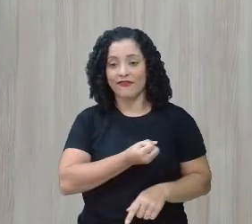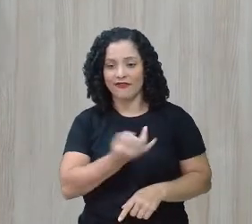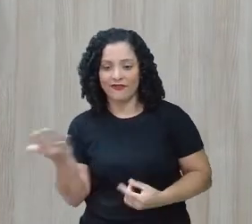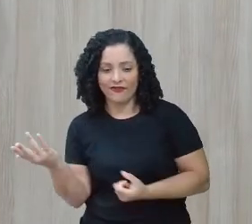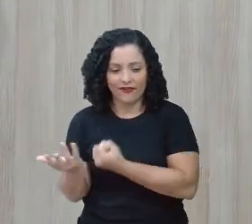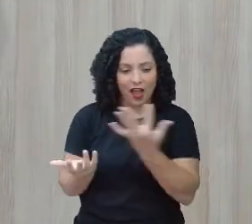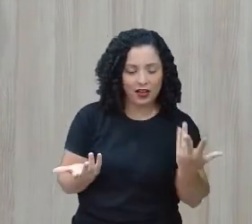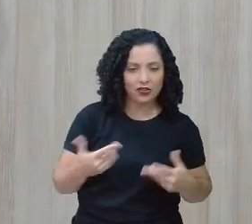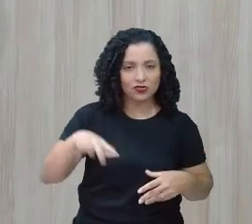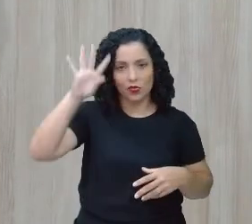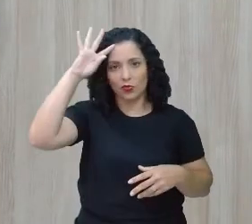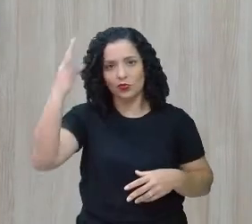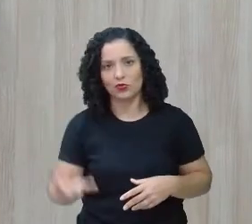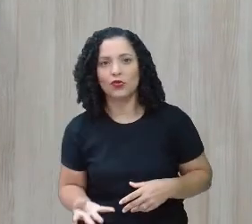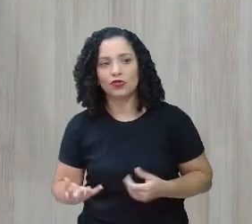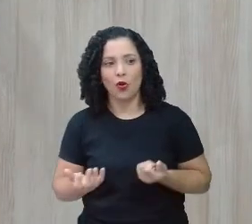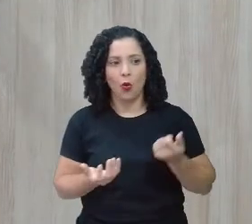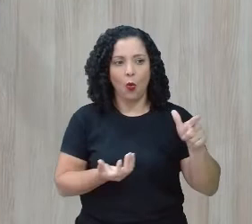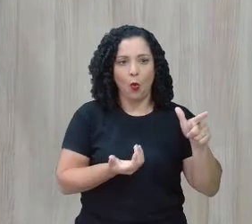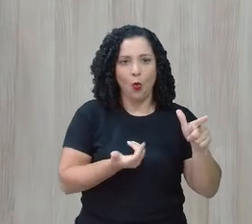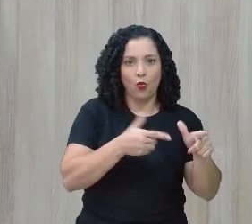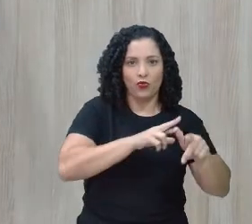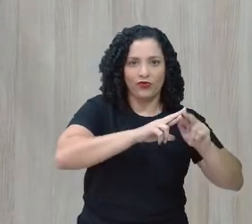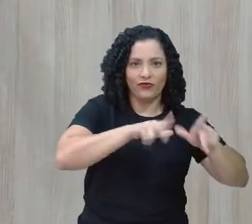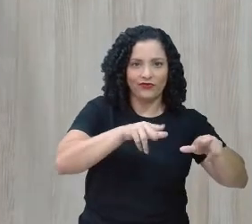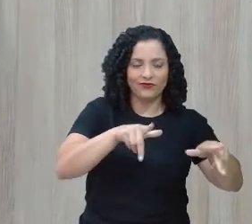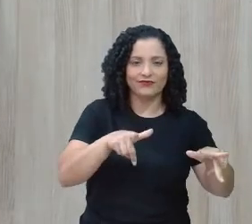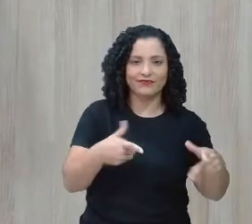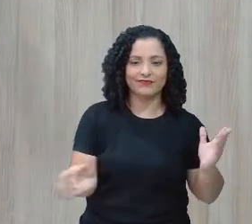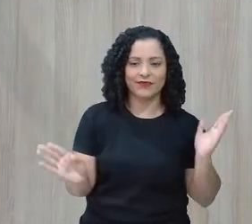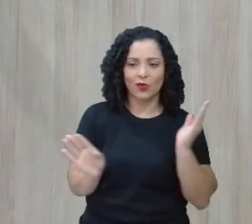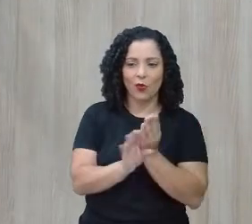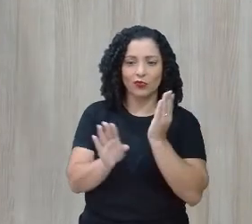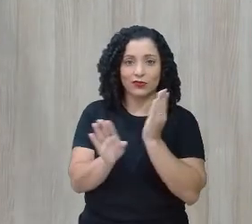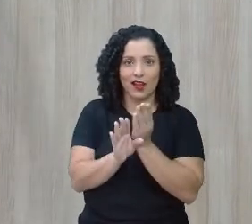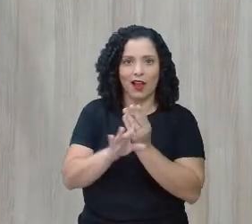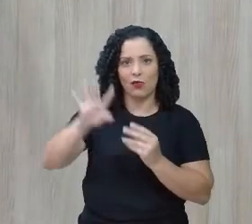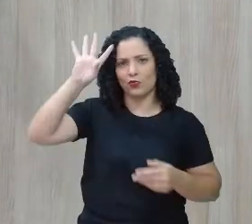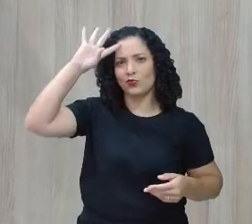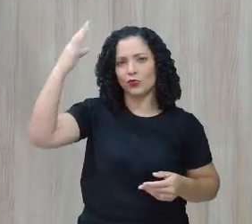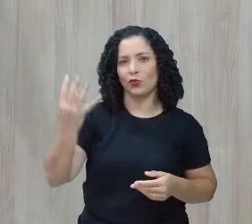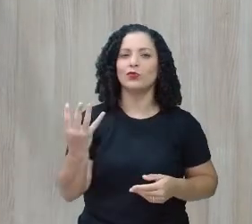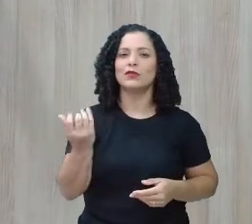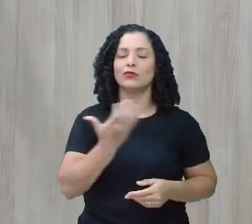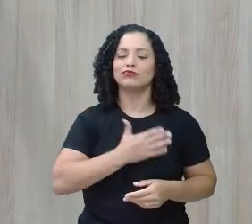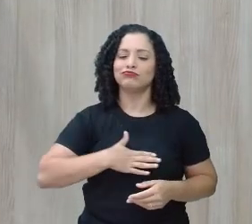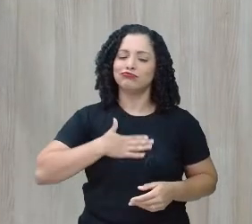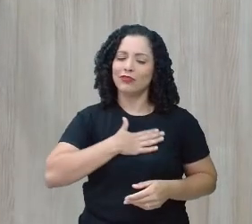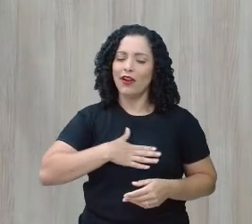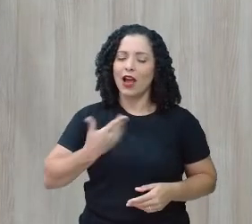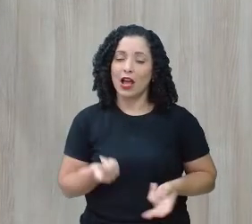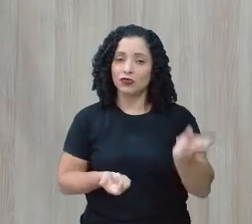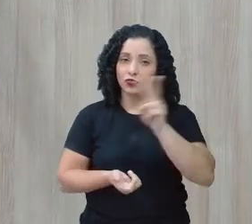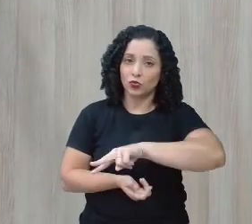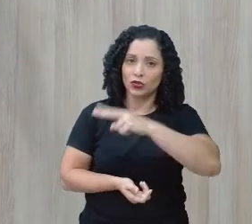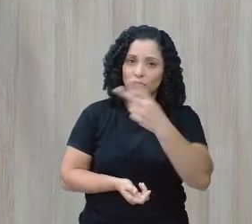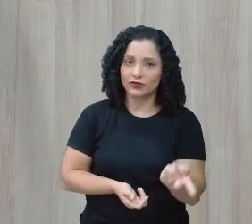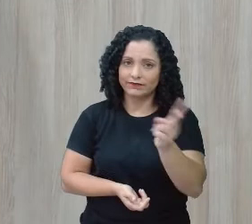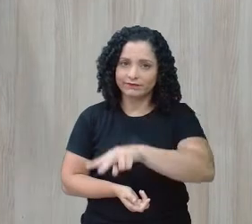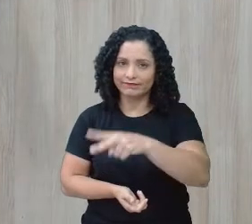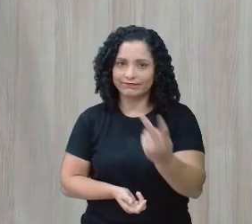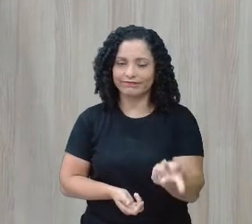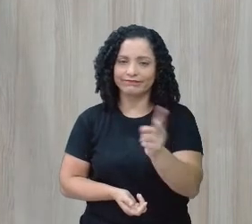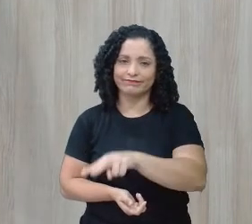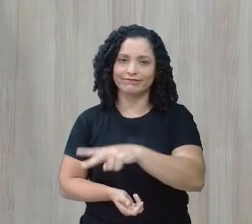para outra equação. E aí a gente viu, encontramos uma solução que satisfaz as duas equações ao mesmo tempo.